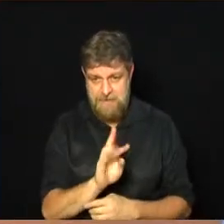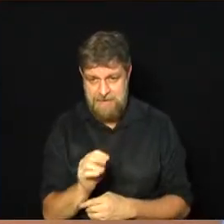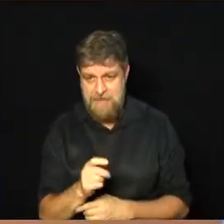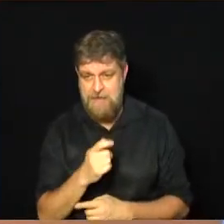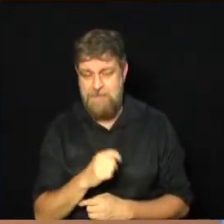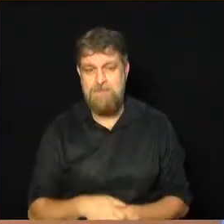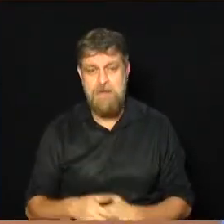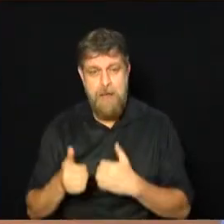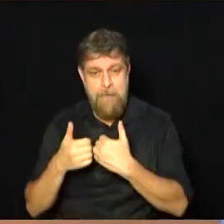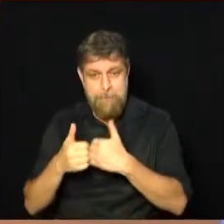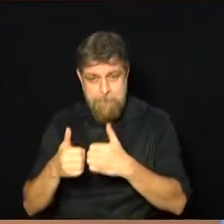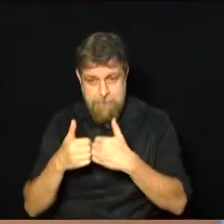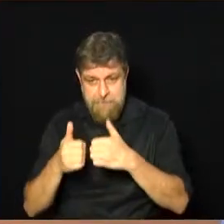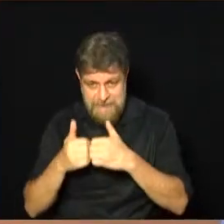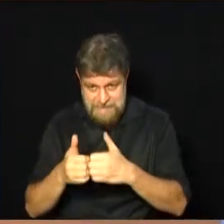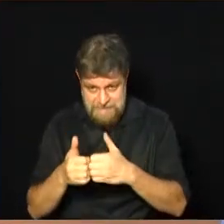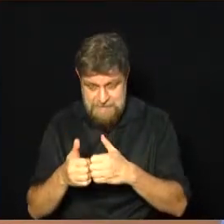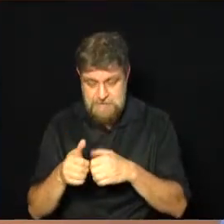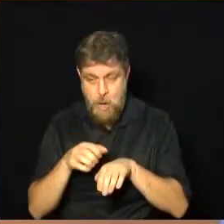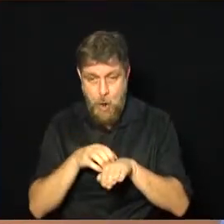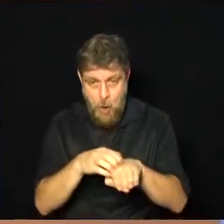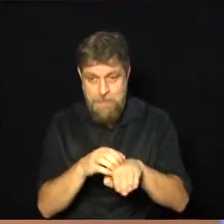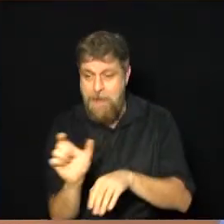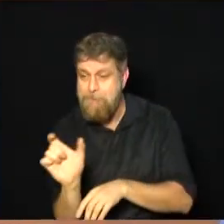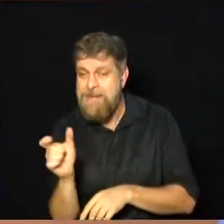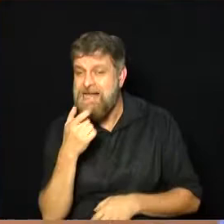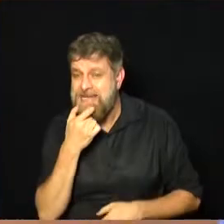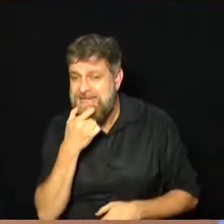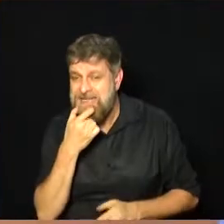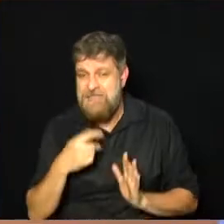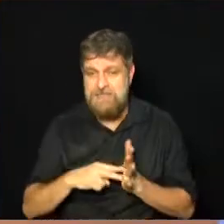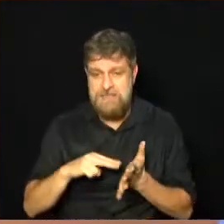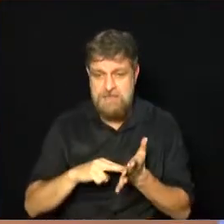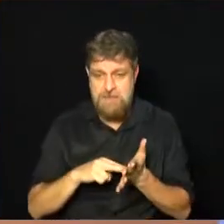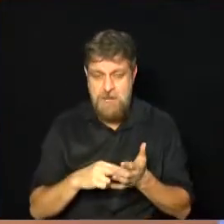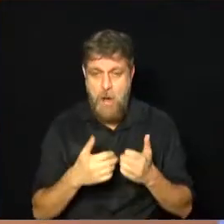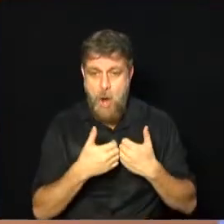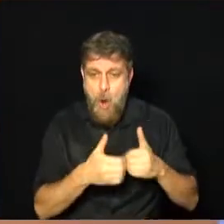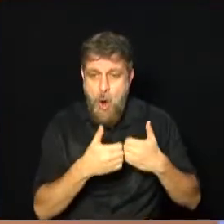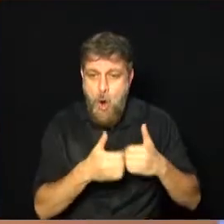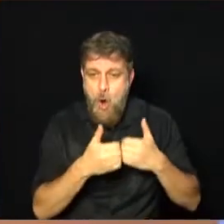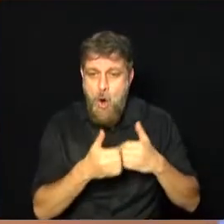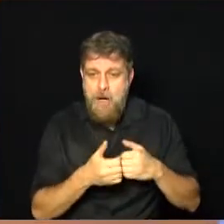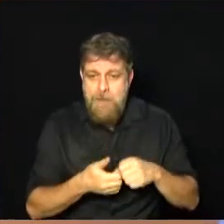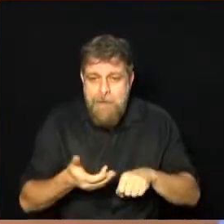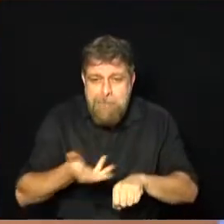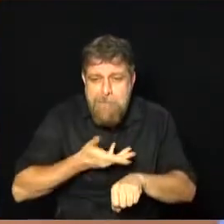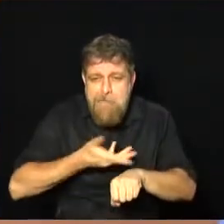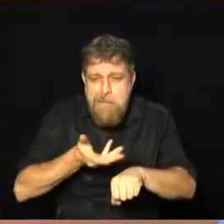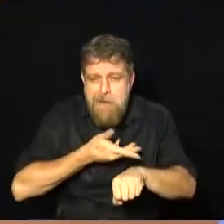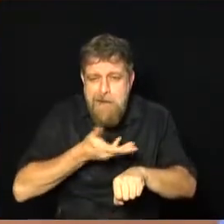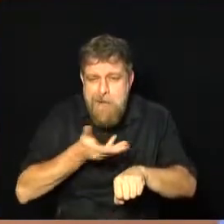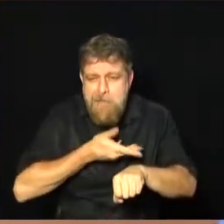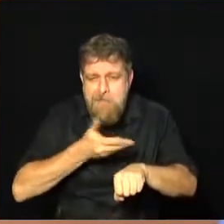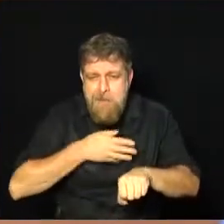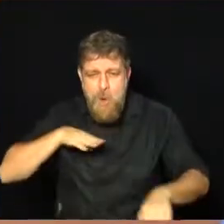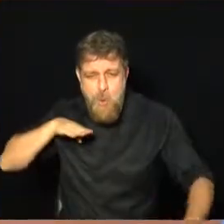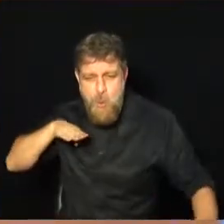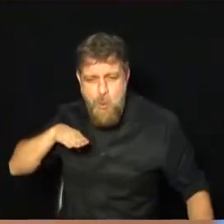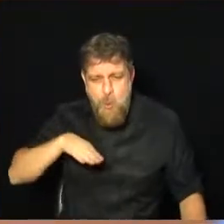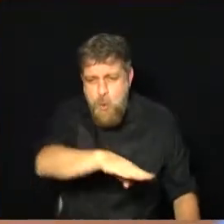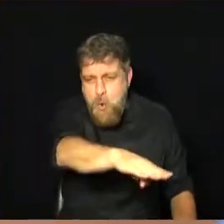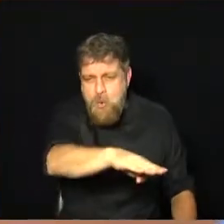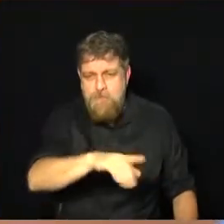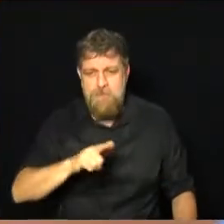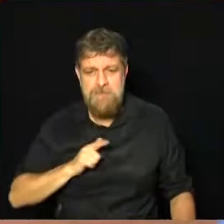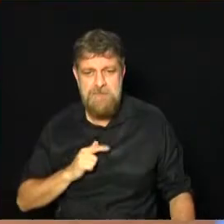Rapid Transit, quer dizer, é um nome, uma sigla inglesa que significa ônibus que se move de maneira rápida, né? Ônibus de trânsito rápido, que se